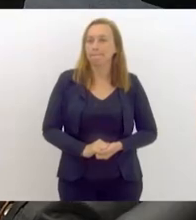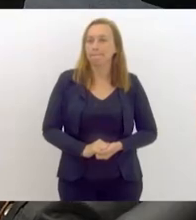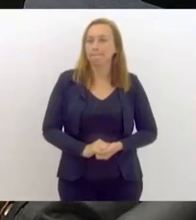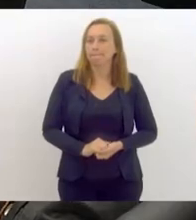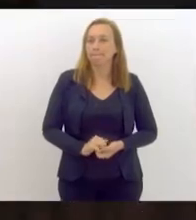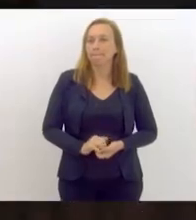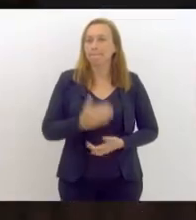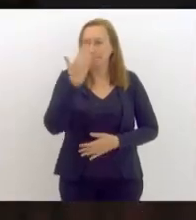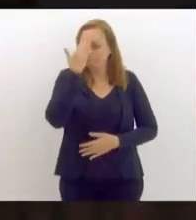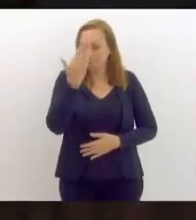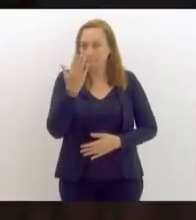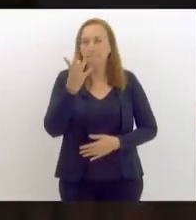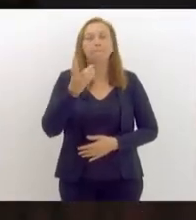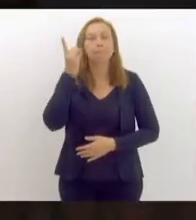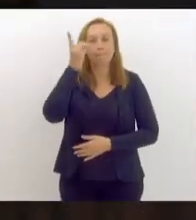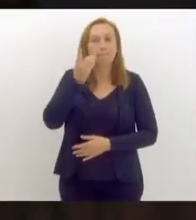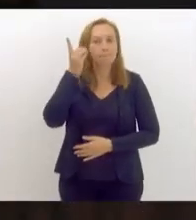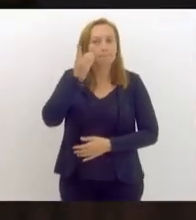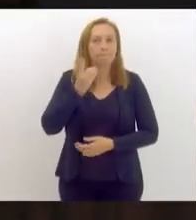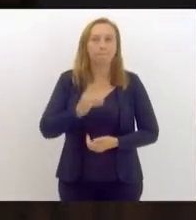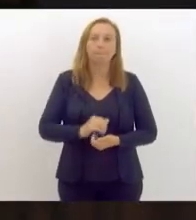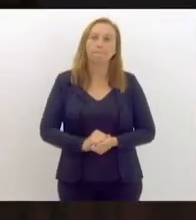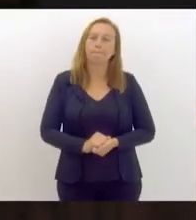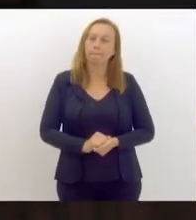Obrigado aí deputado